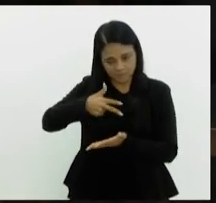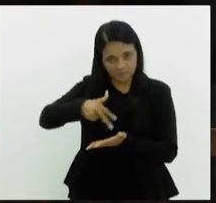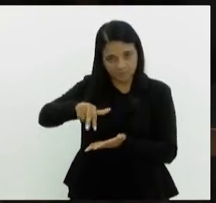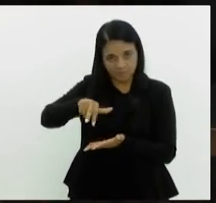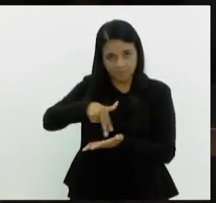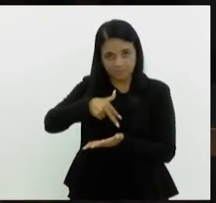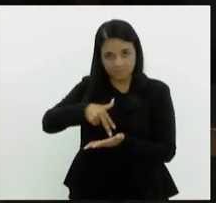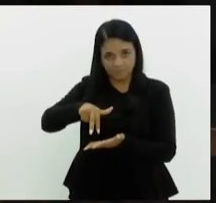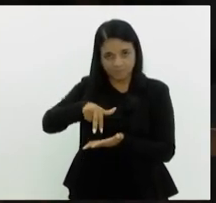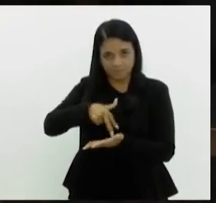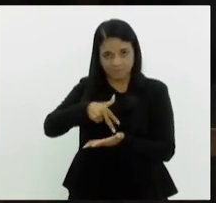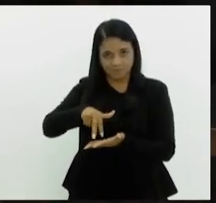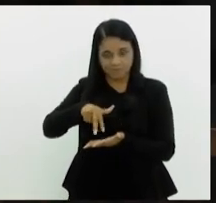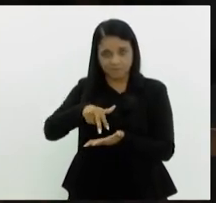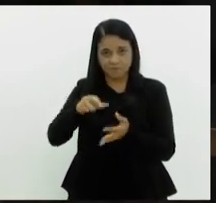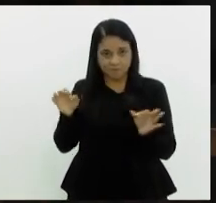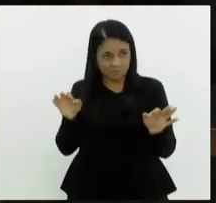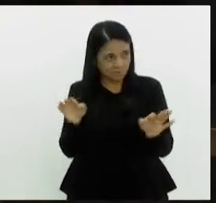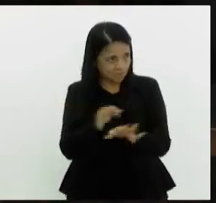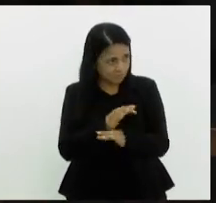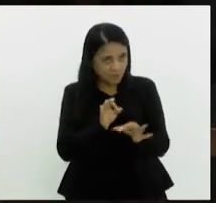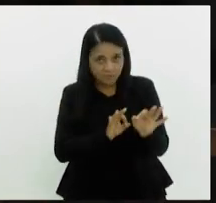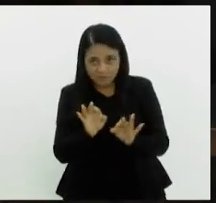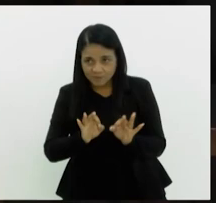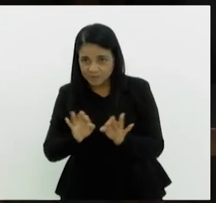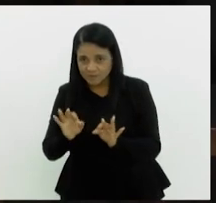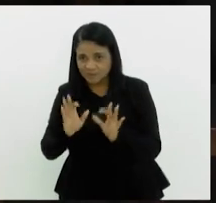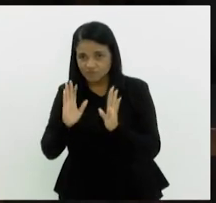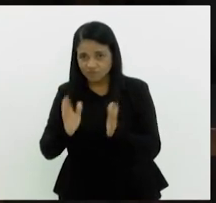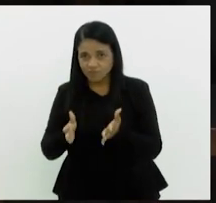Vocês, está tudo preparado aí?